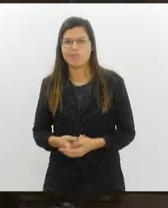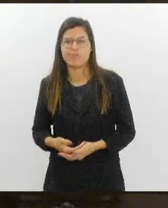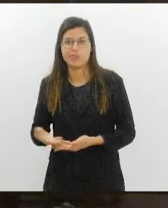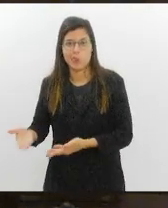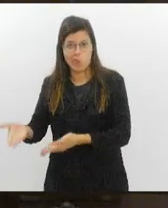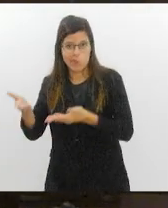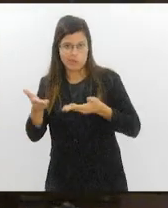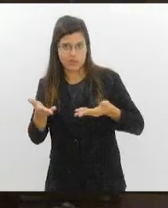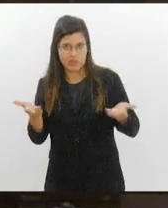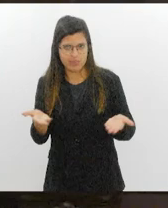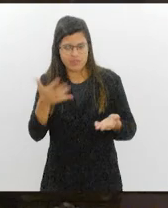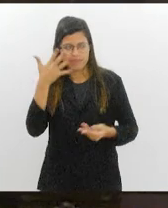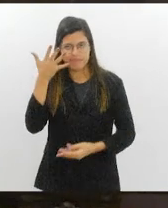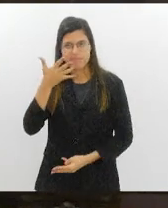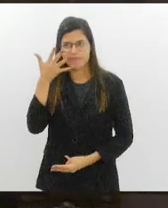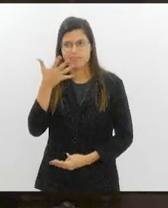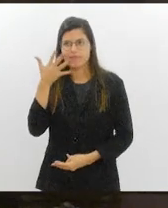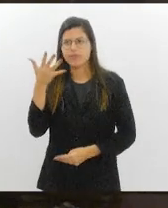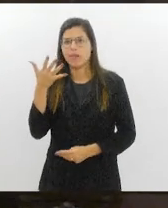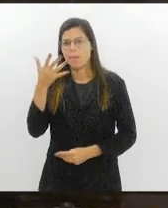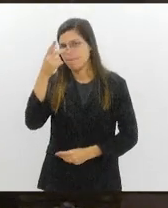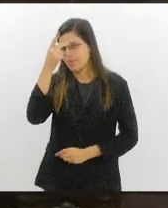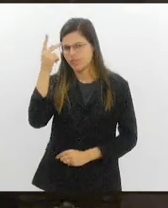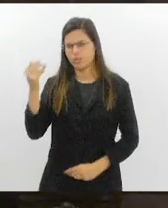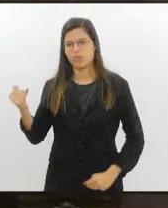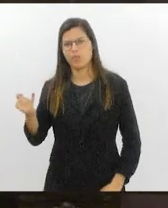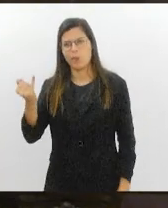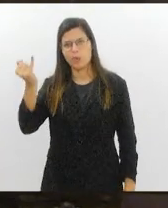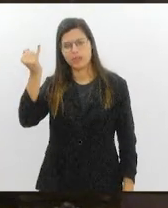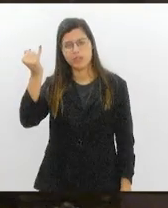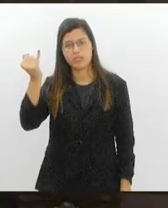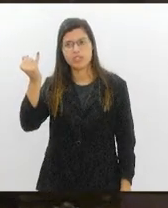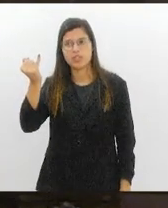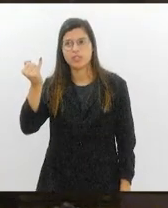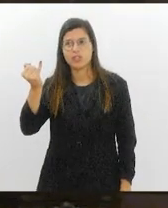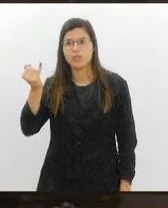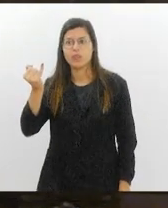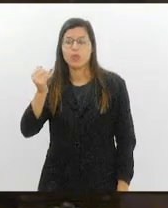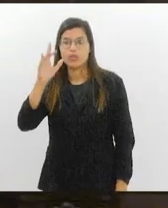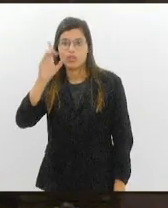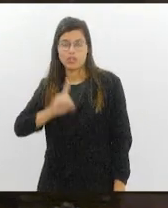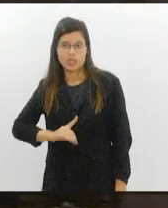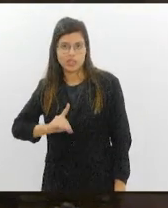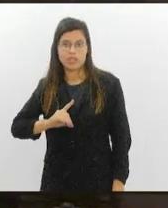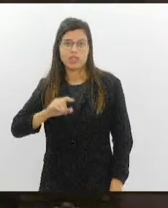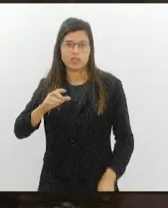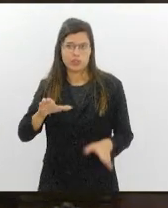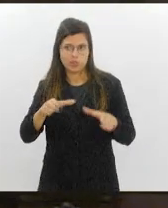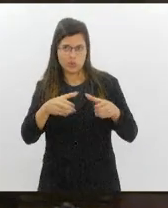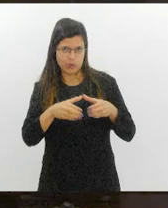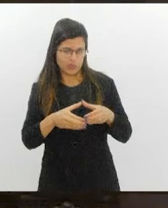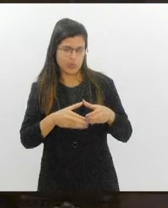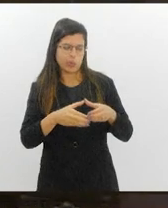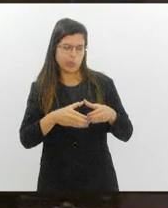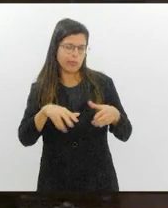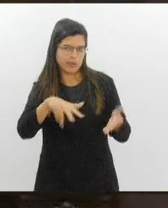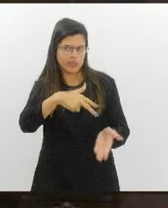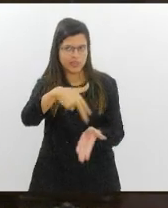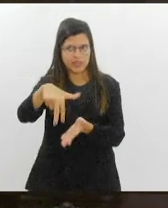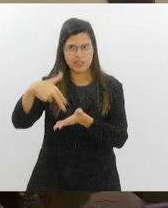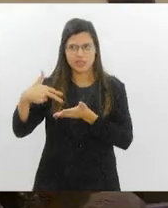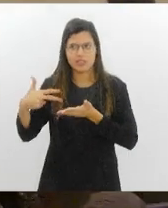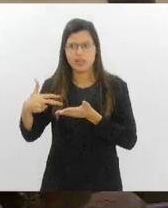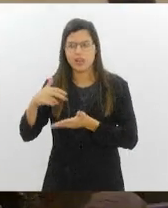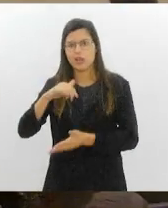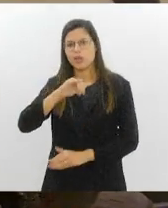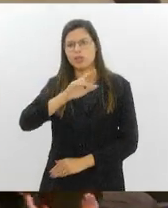para falar... uma figura que é importantíssima nessa história toda, o diretor executivo da Companhia de Dança Débora Coker, querido companheiro João